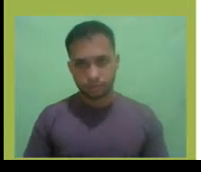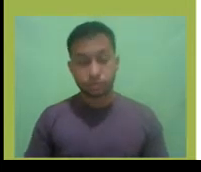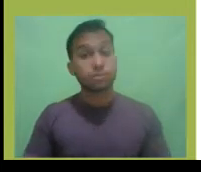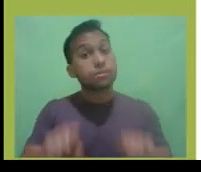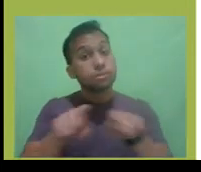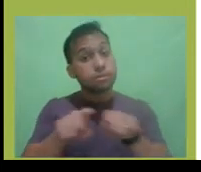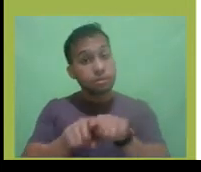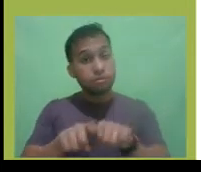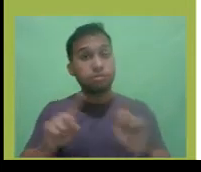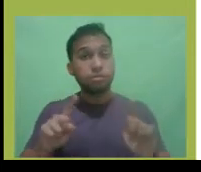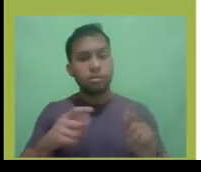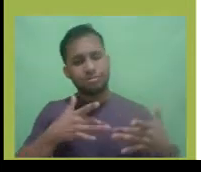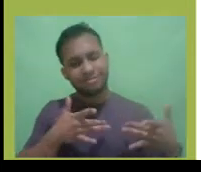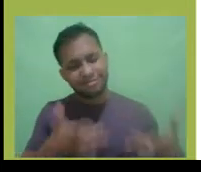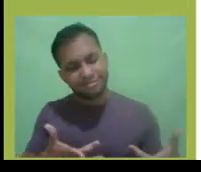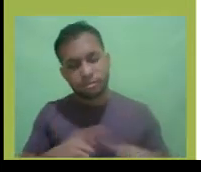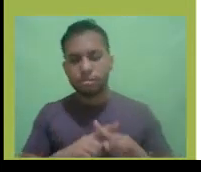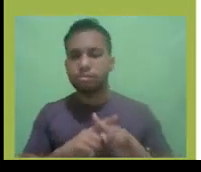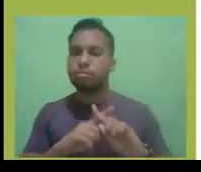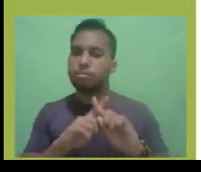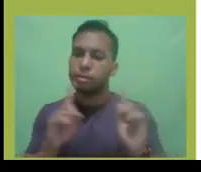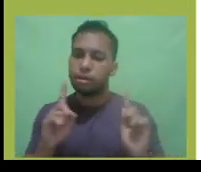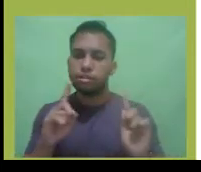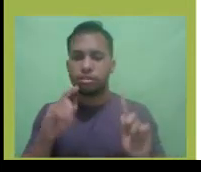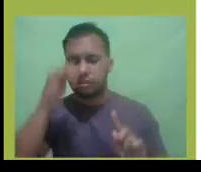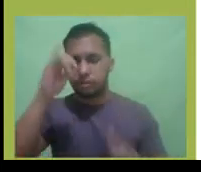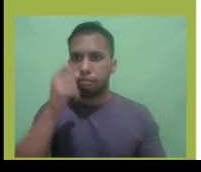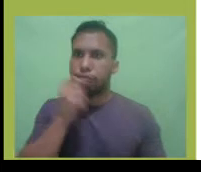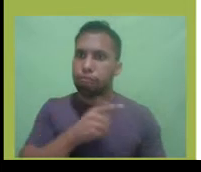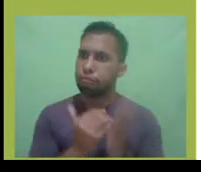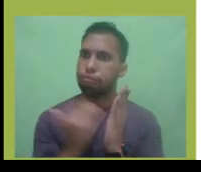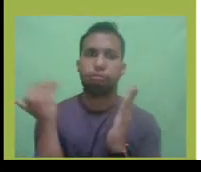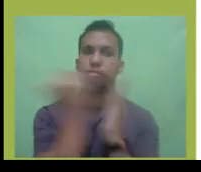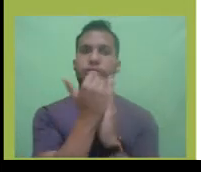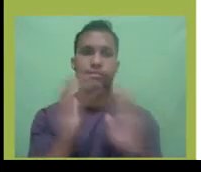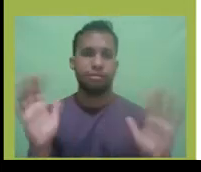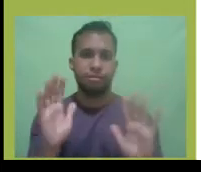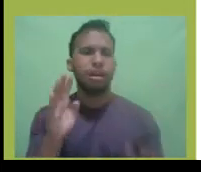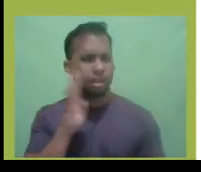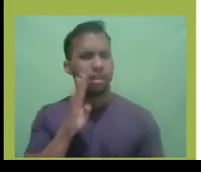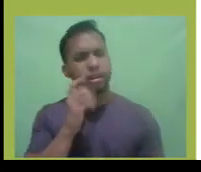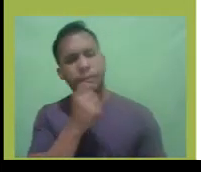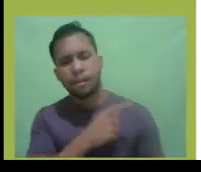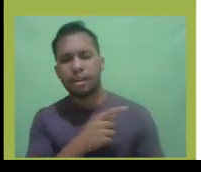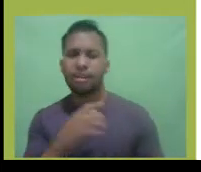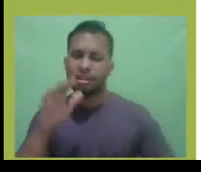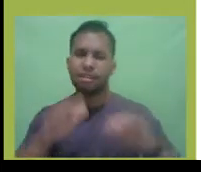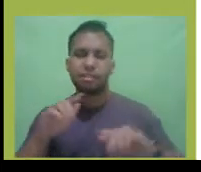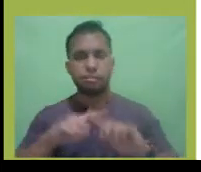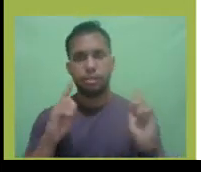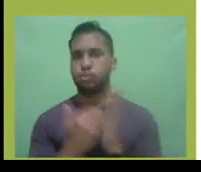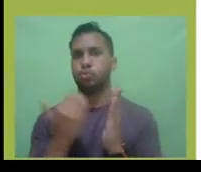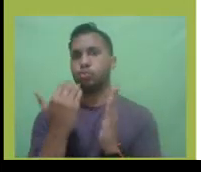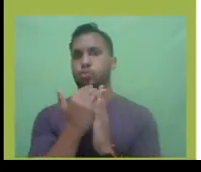Bom, tenha bom humor, mas com moderação. Bom humor é sempre bem-vindo. É legal fazer alguma piada, alguma associação,